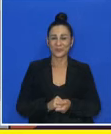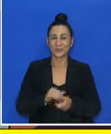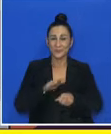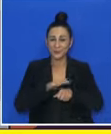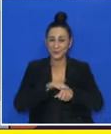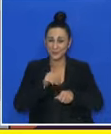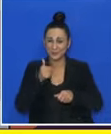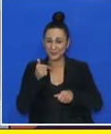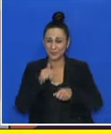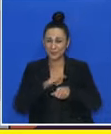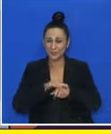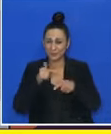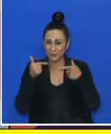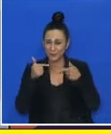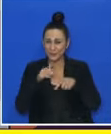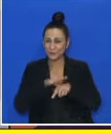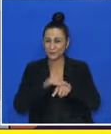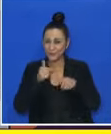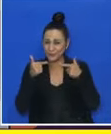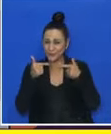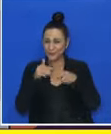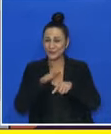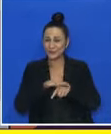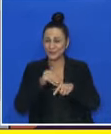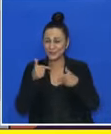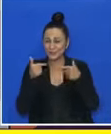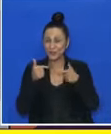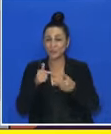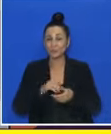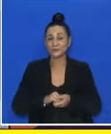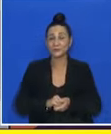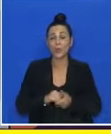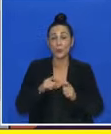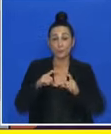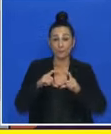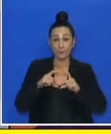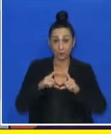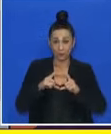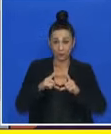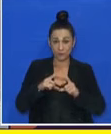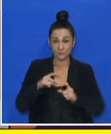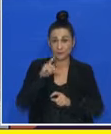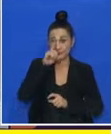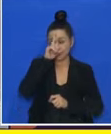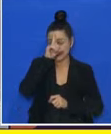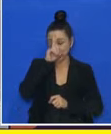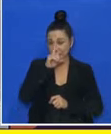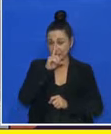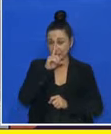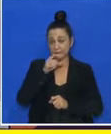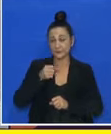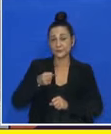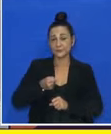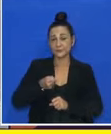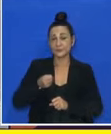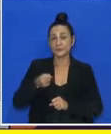Pode chamar que a sorte vem. Vem sorte, vem sorte. Bola amarela, número 42. Amarela,